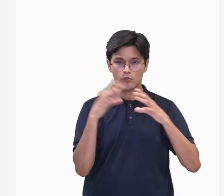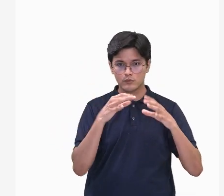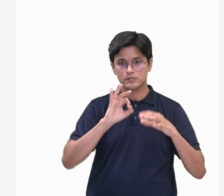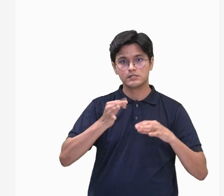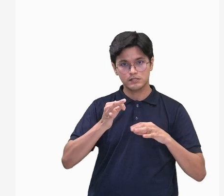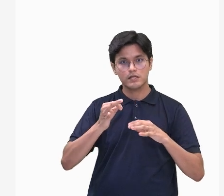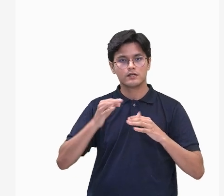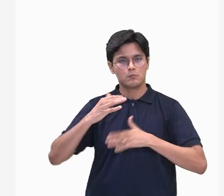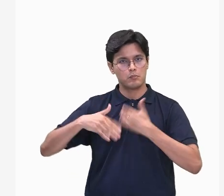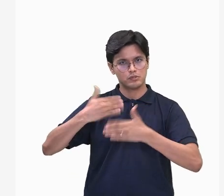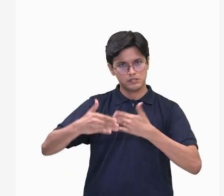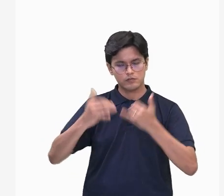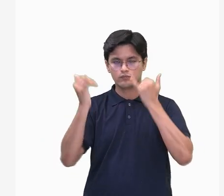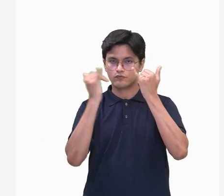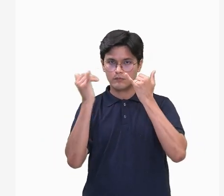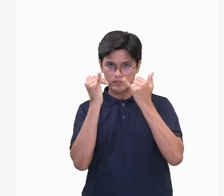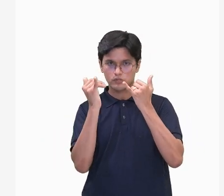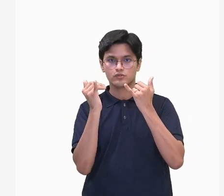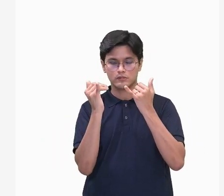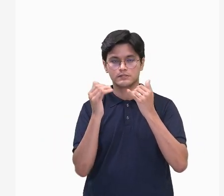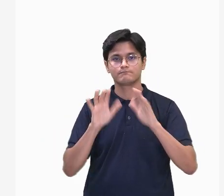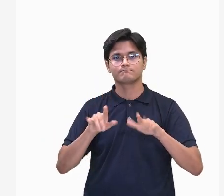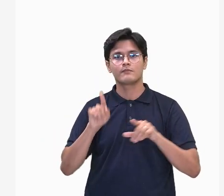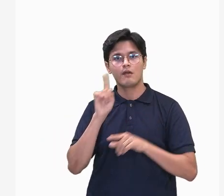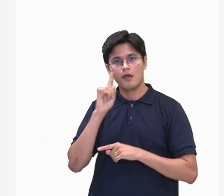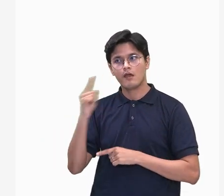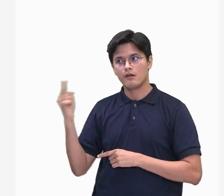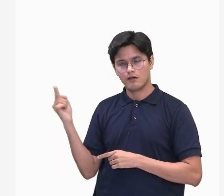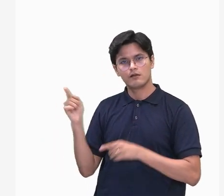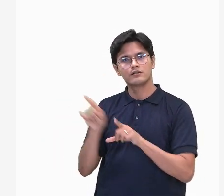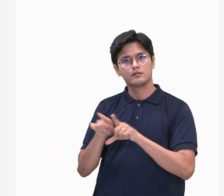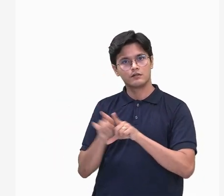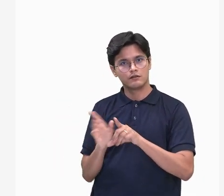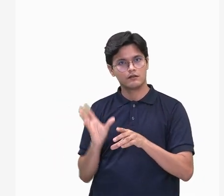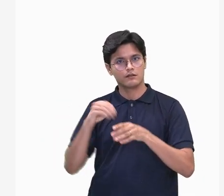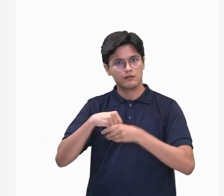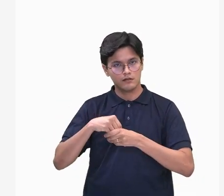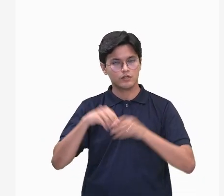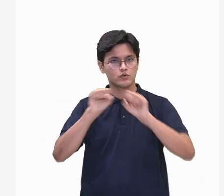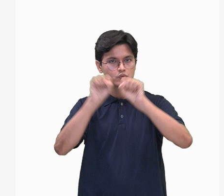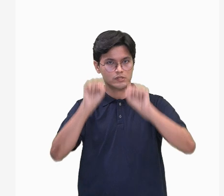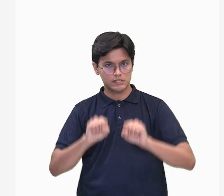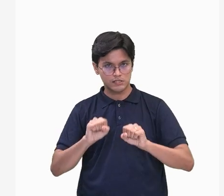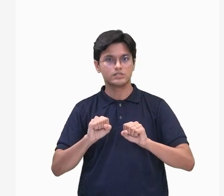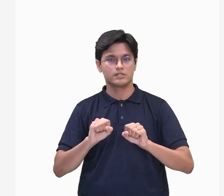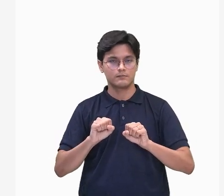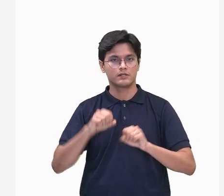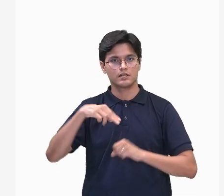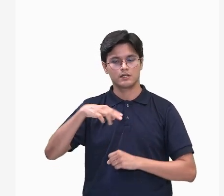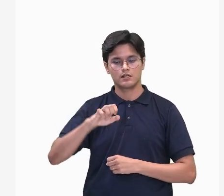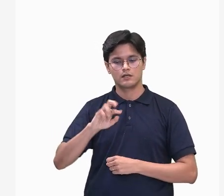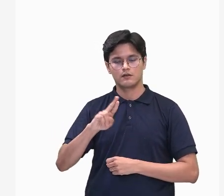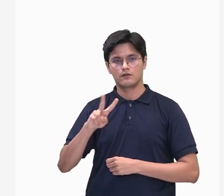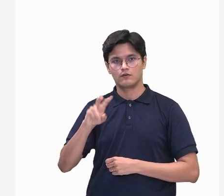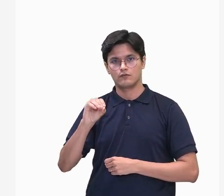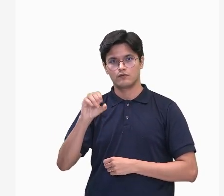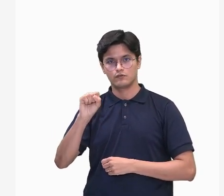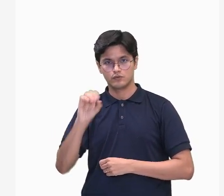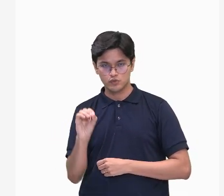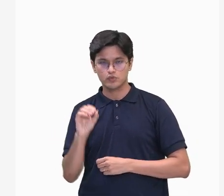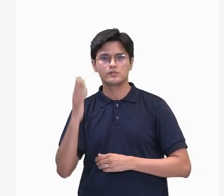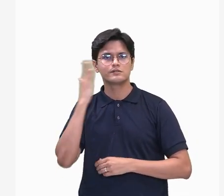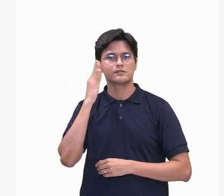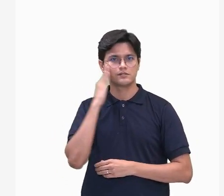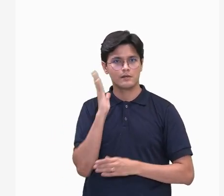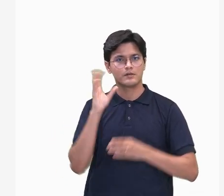Processar informações. E ela faz parte do sistema nervoso. Então, a gente já sabe que dentro de um sistema